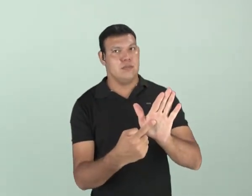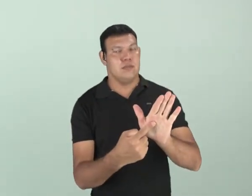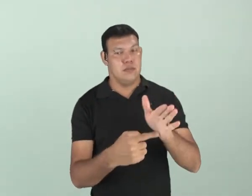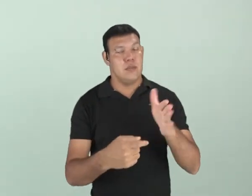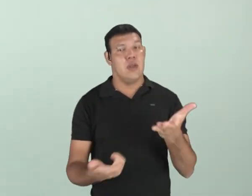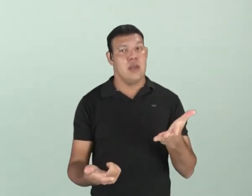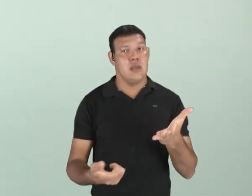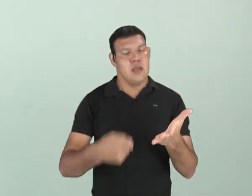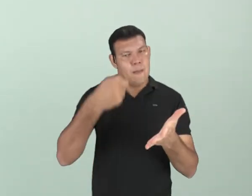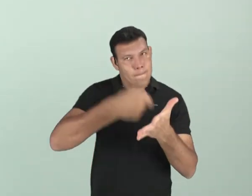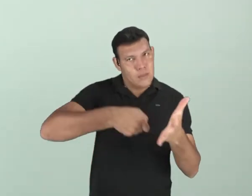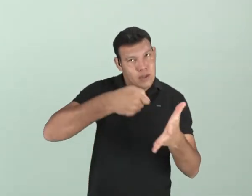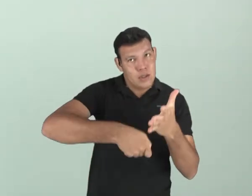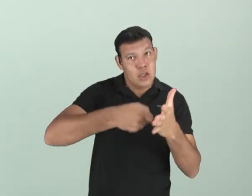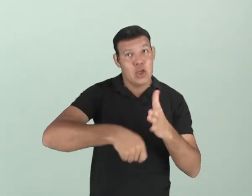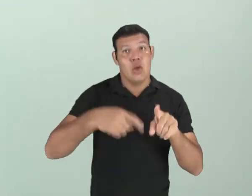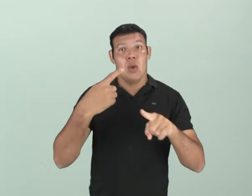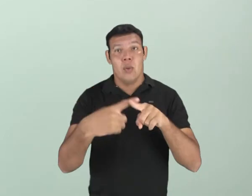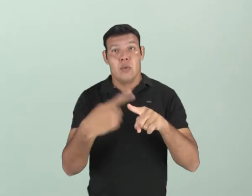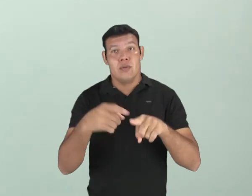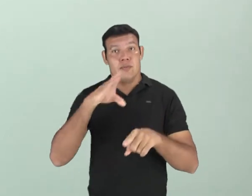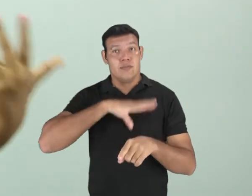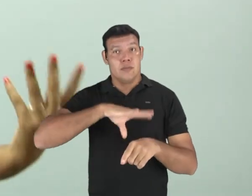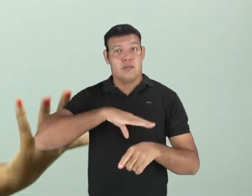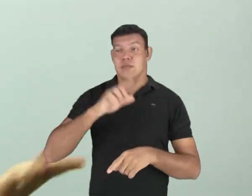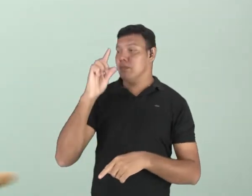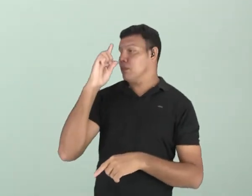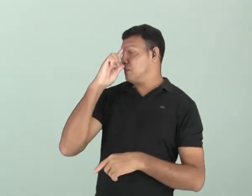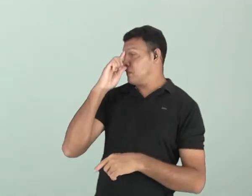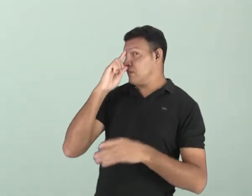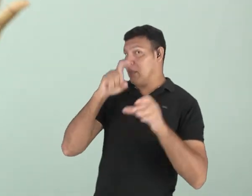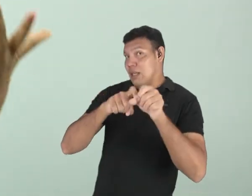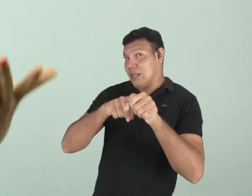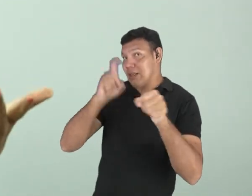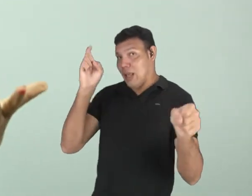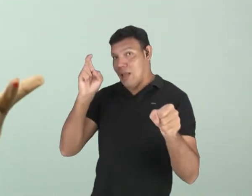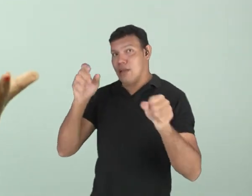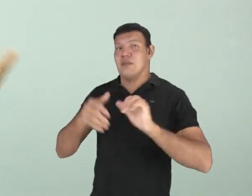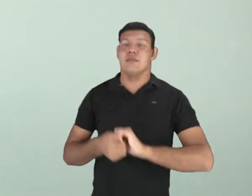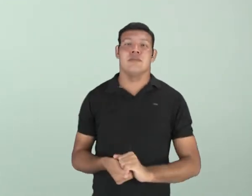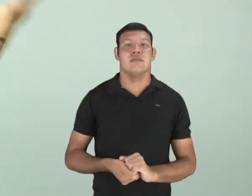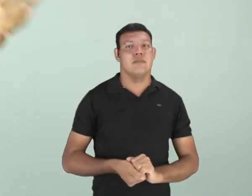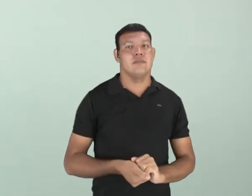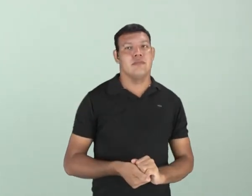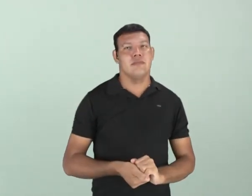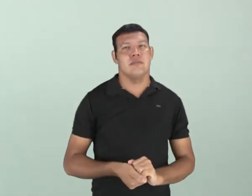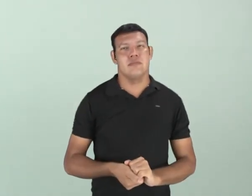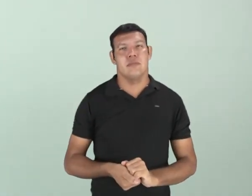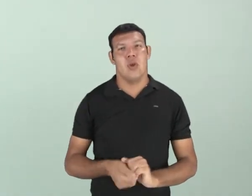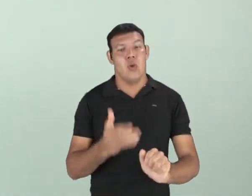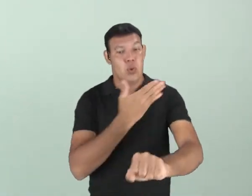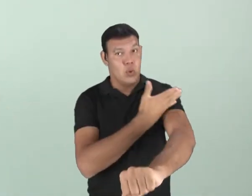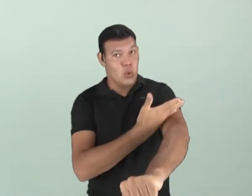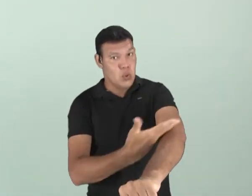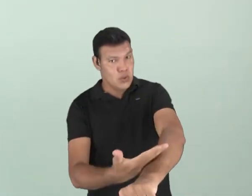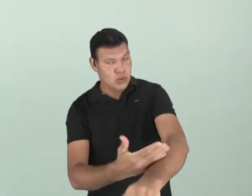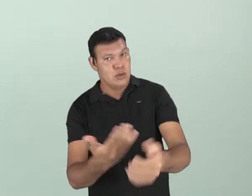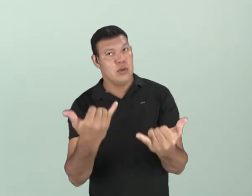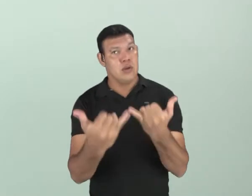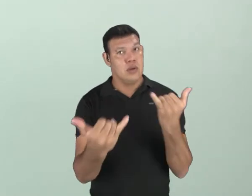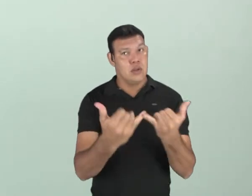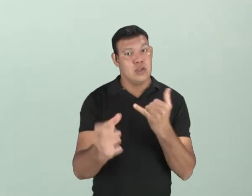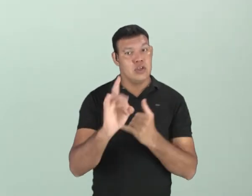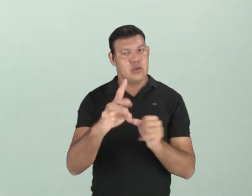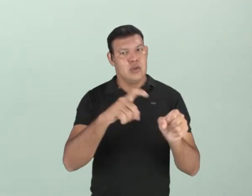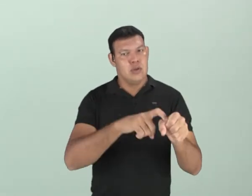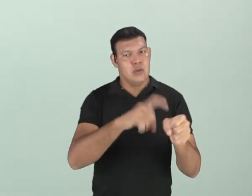batendo muito nessa questão, porque a polis grega é essa cidade independente, tá, pessoal? Costumes parecidos, mas completamente